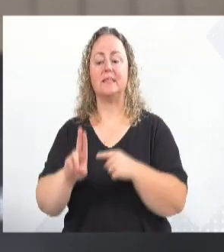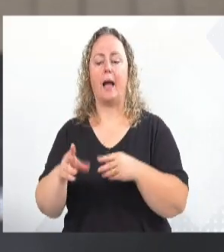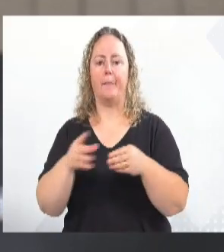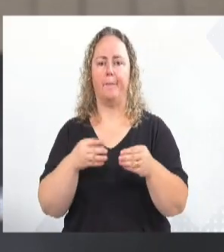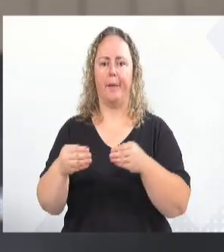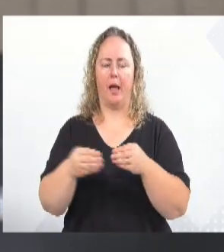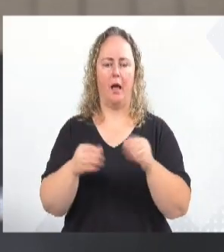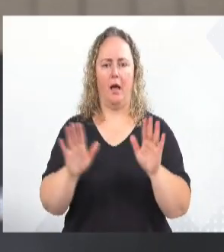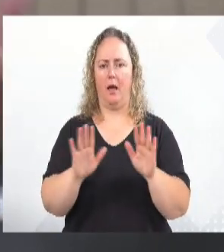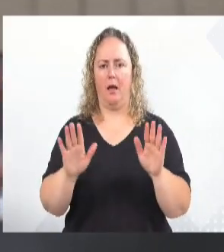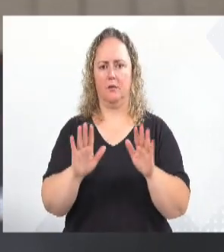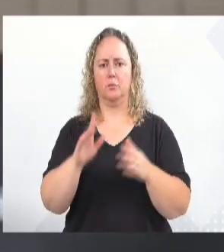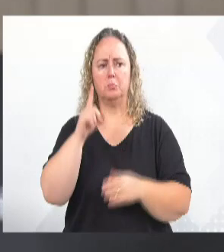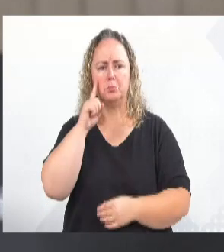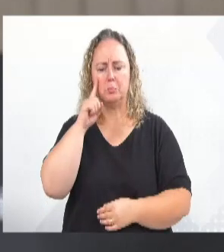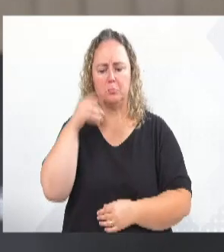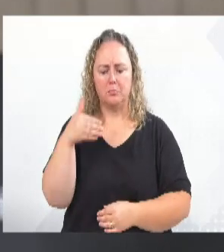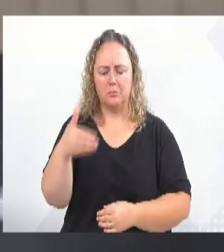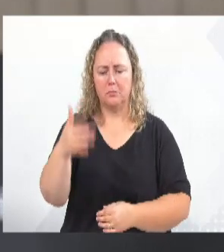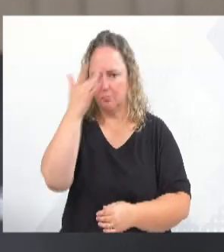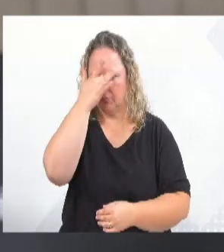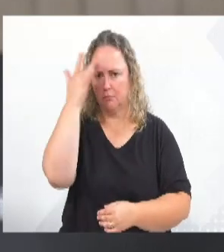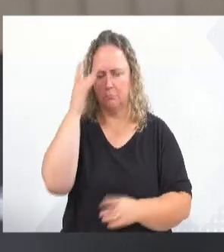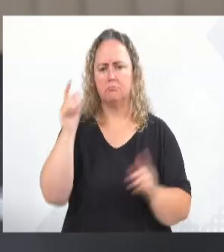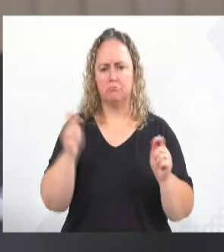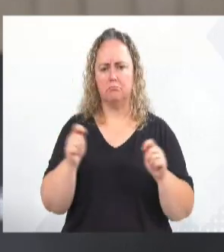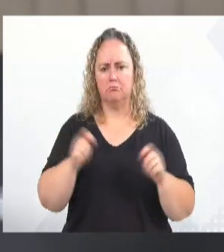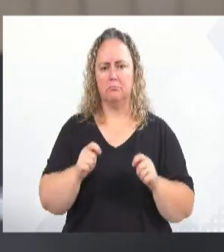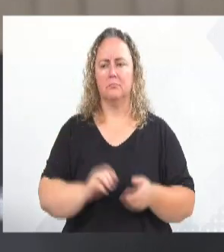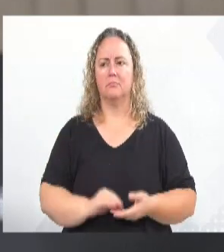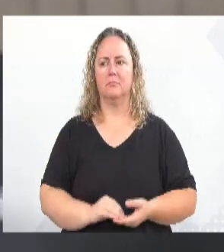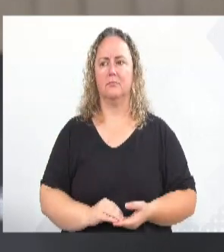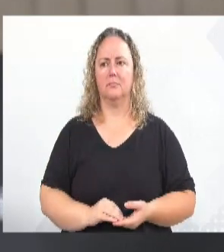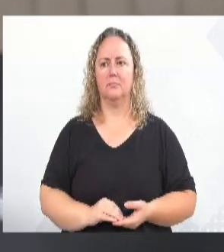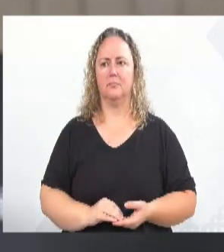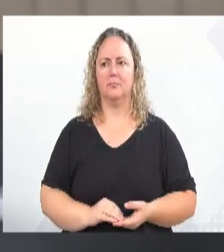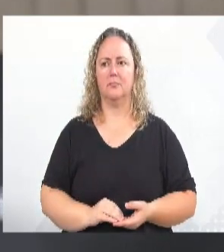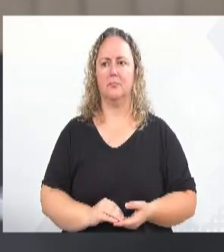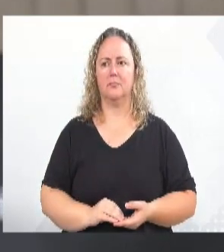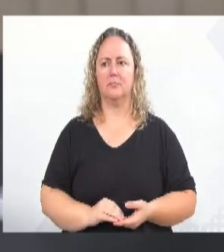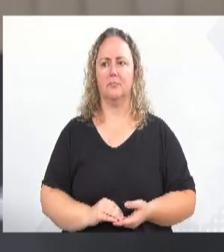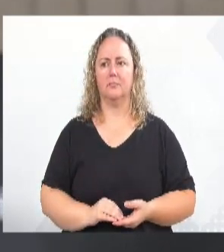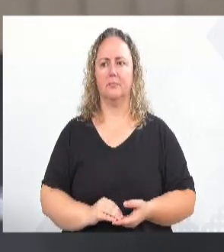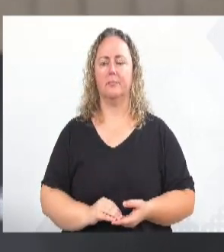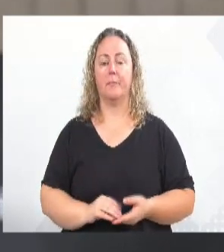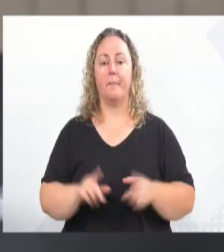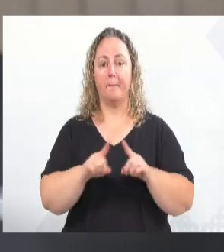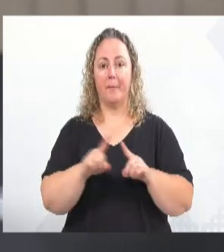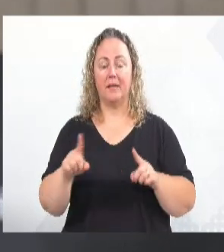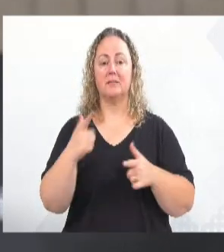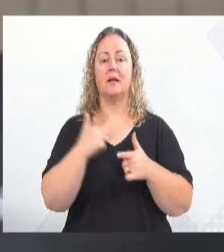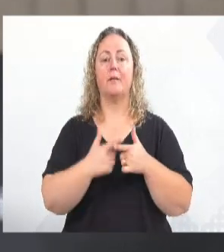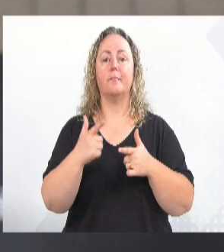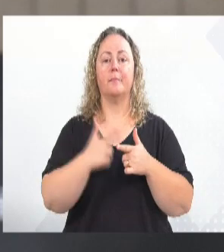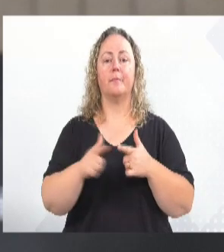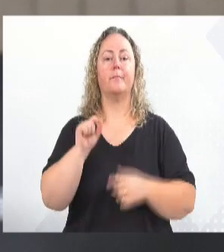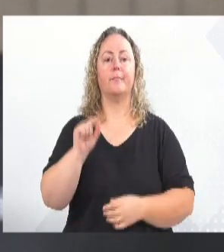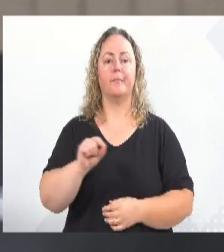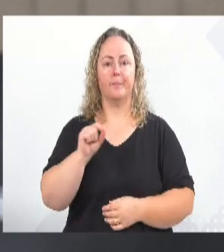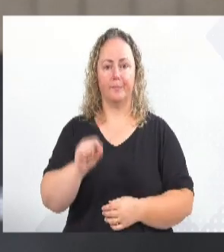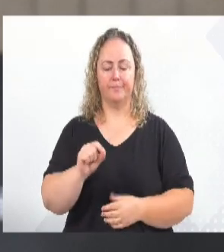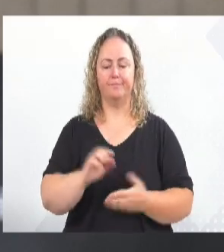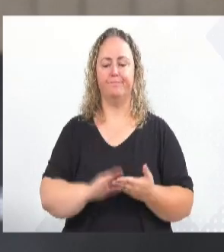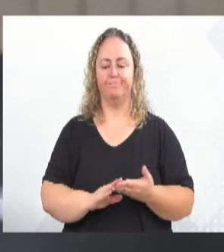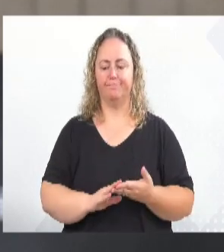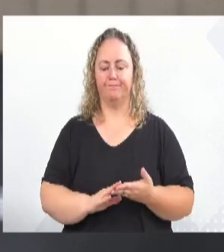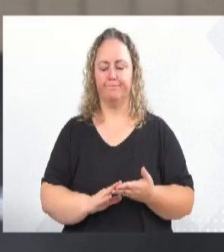plástico no dia a dia das pessoas e suas famílias, né, das empresas. O problema das políticas públicas é